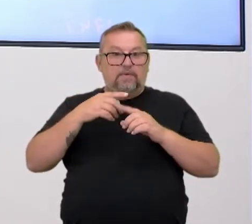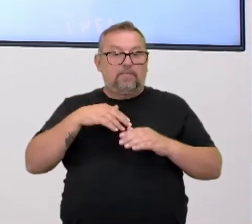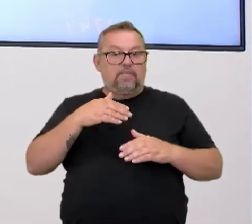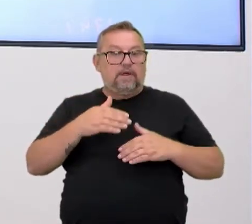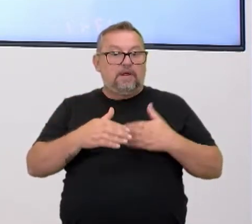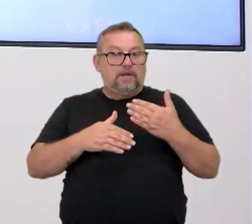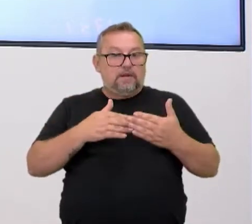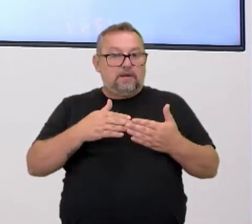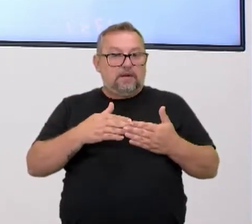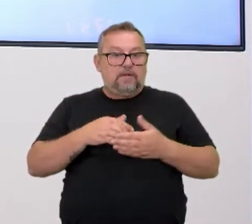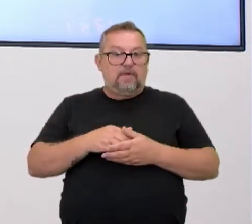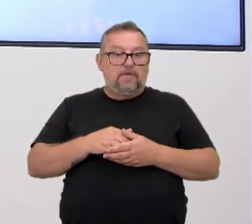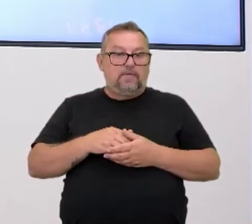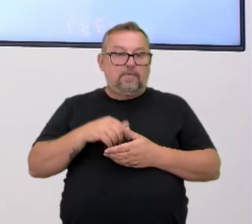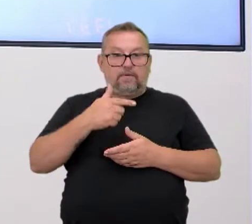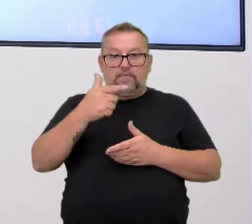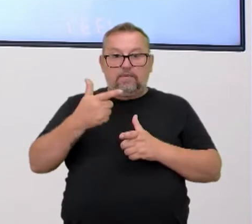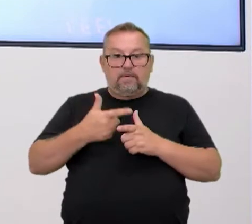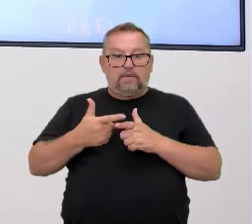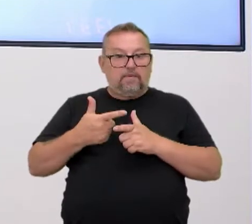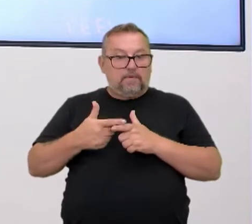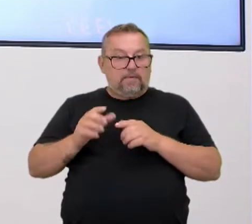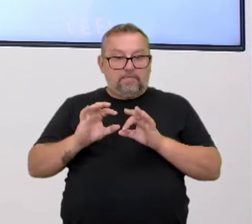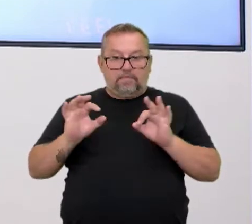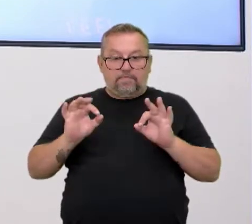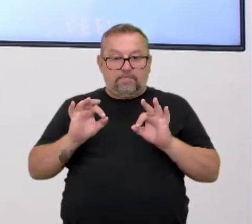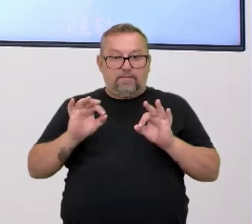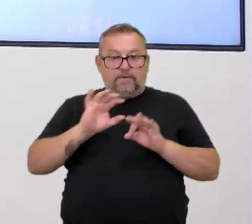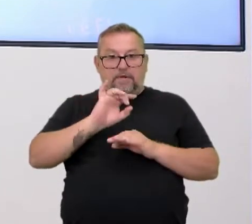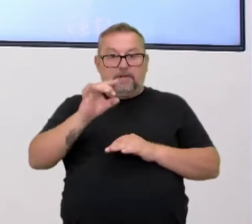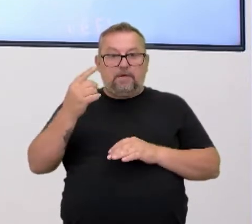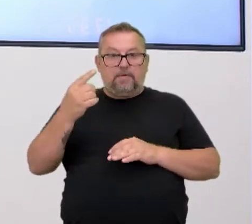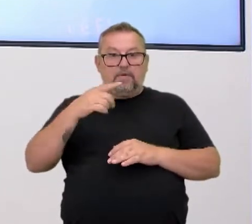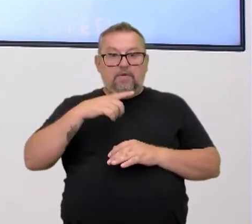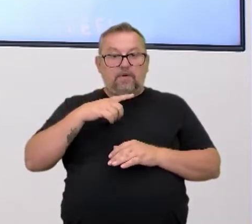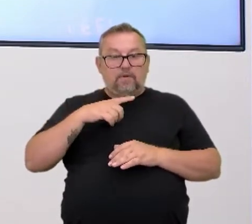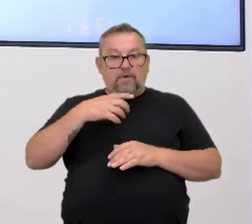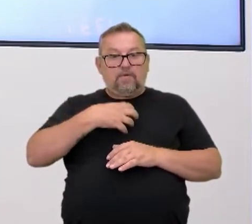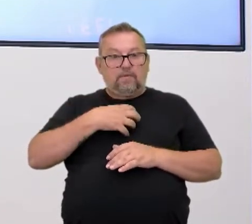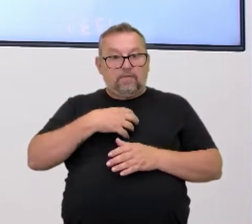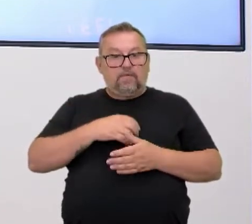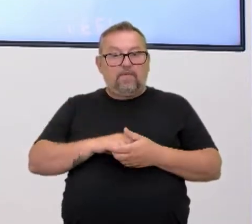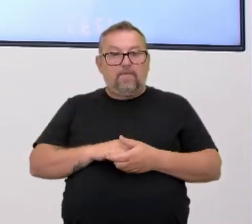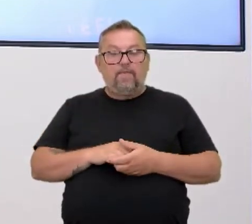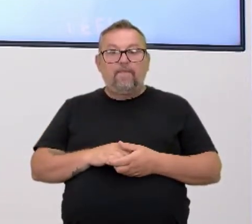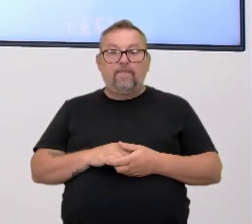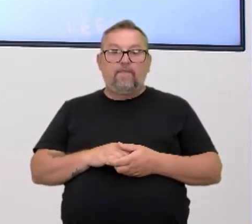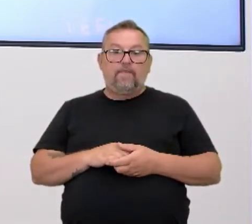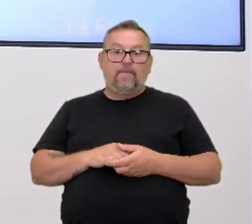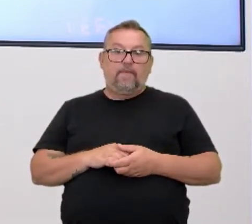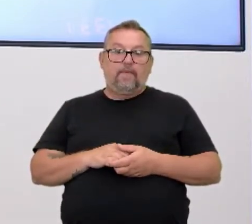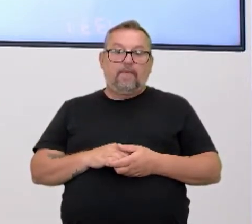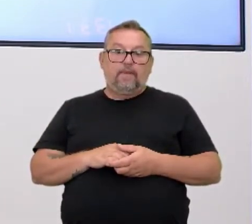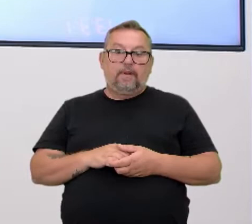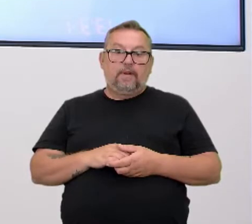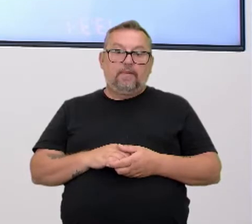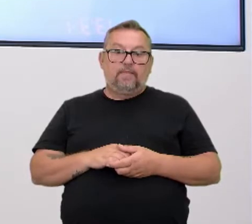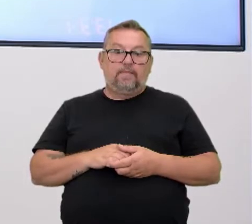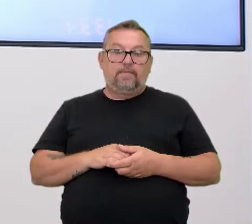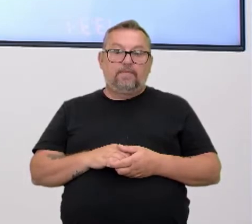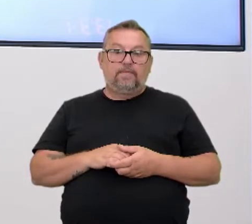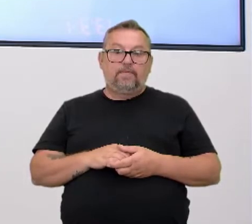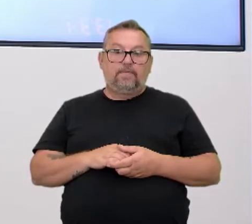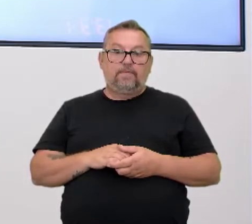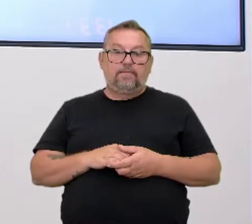mais informações e não tem problema, tá tudo bem, porque cada um tem o seu mapa mental. Então, aqui a ideia